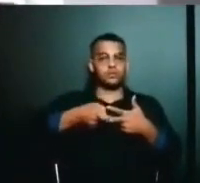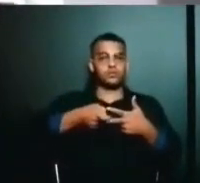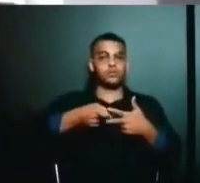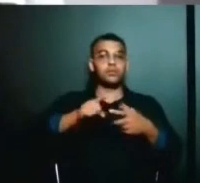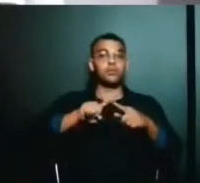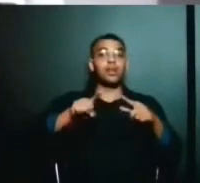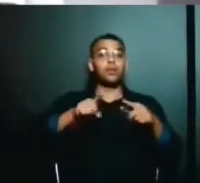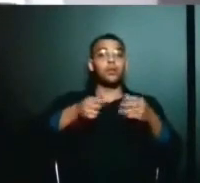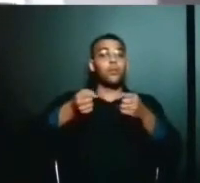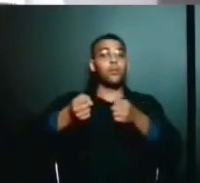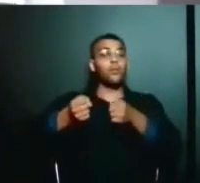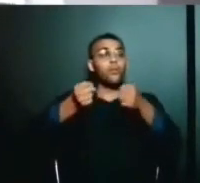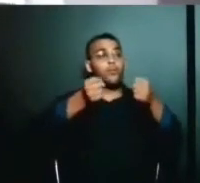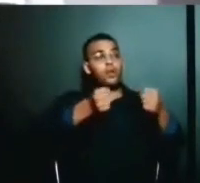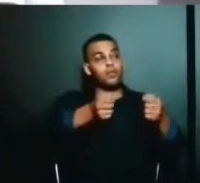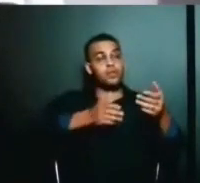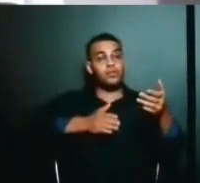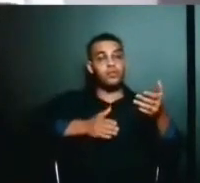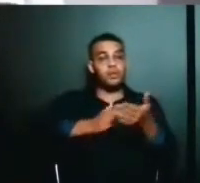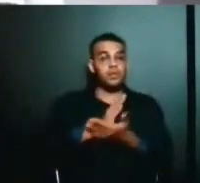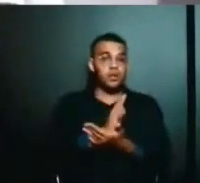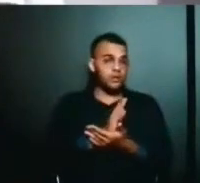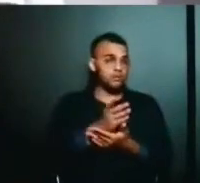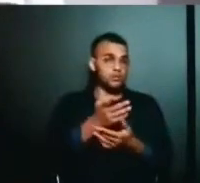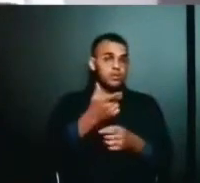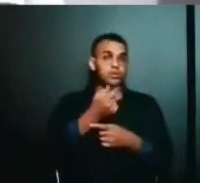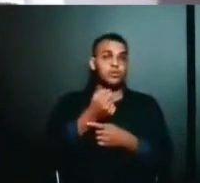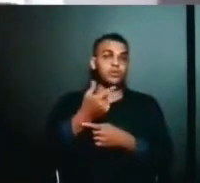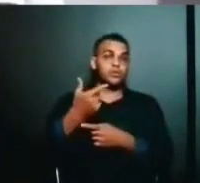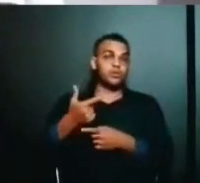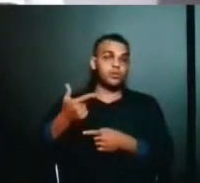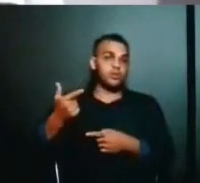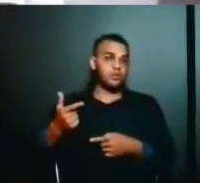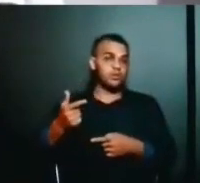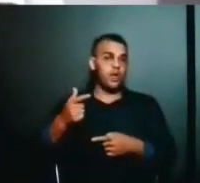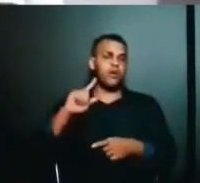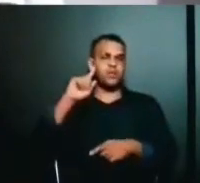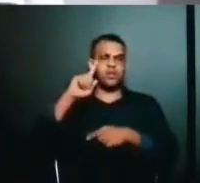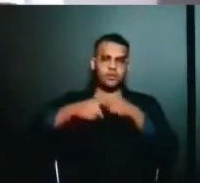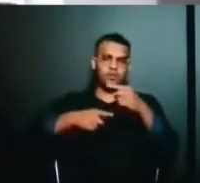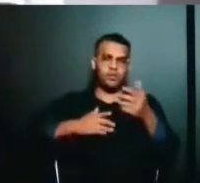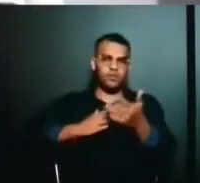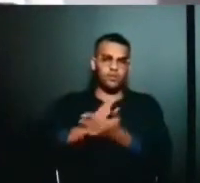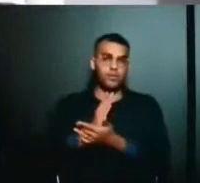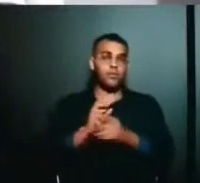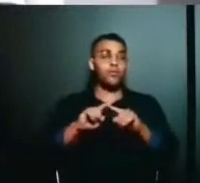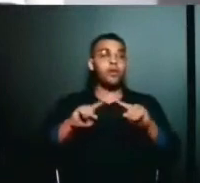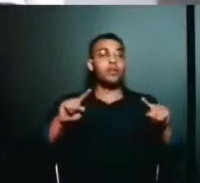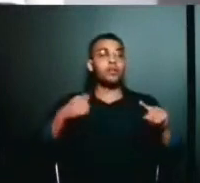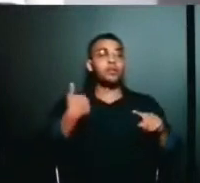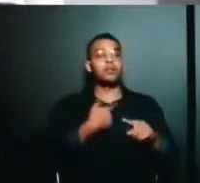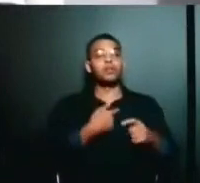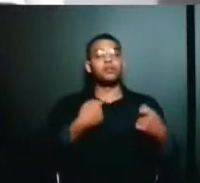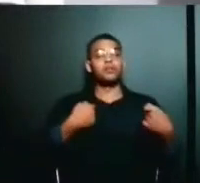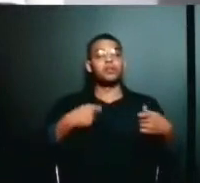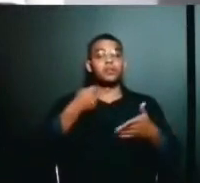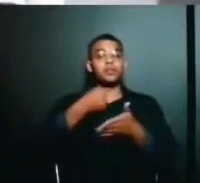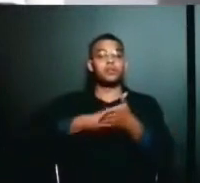vai passar, se é em 2022, se é depois, o próximo vai passar. E nós temos que começar a